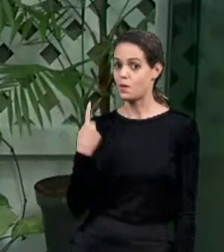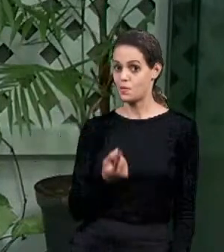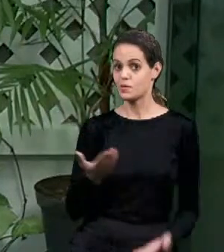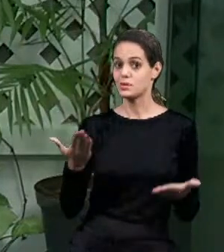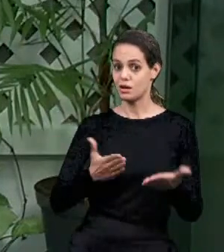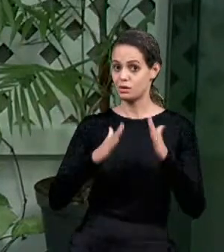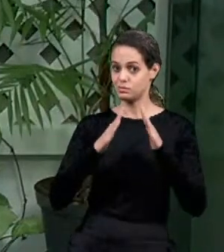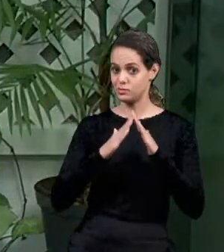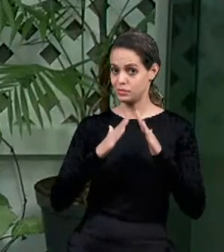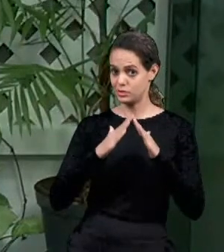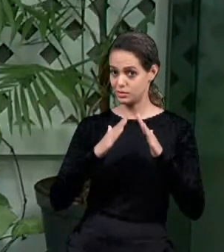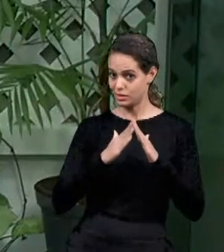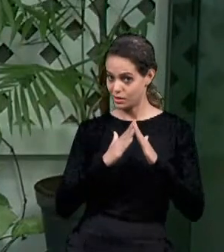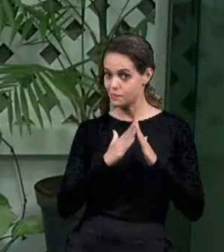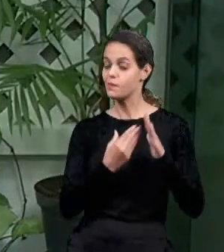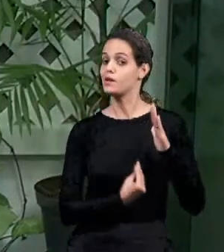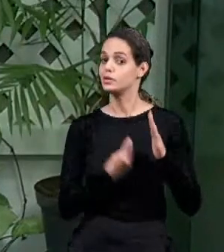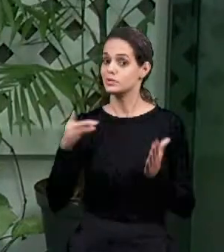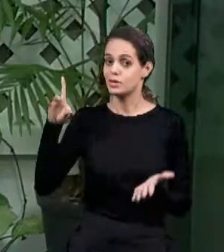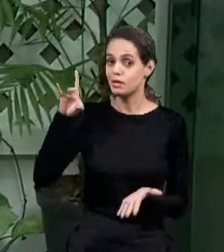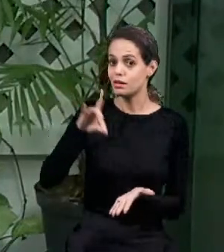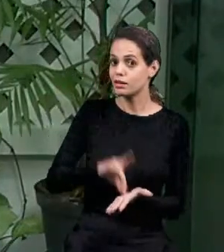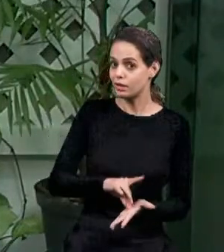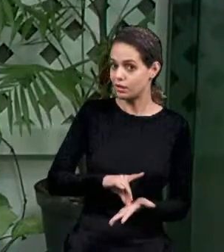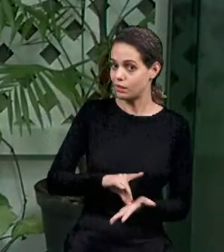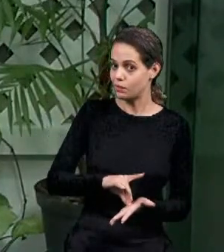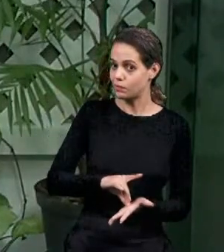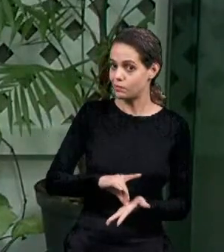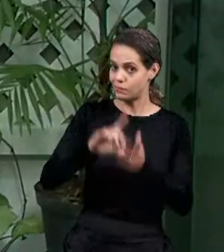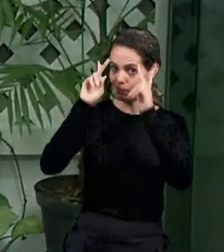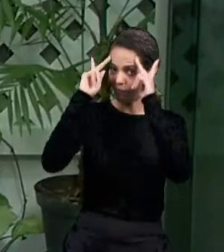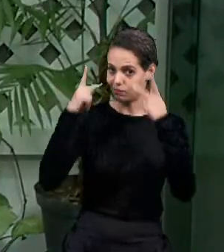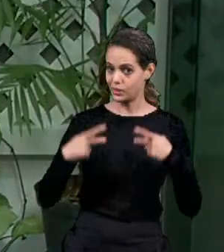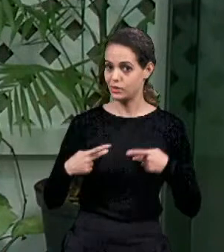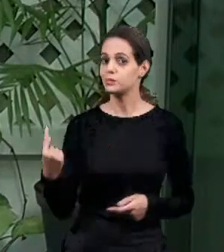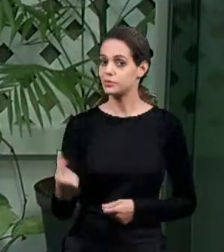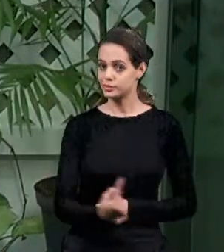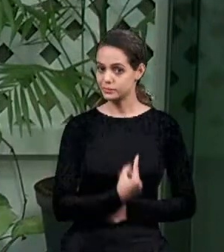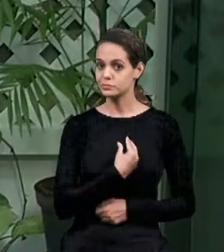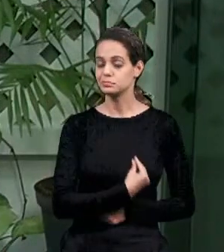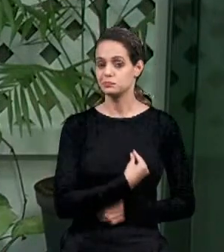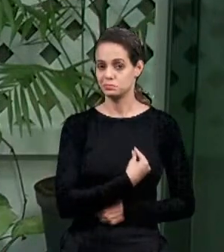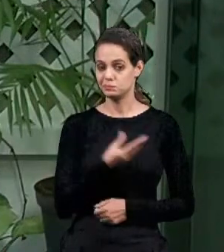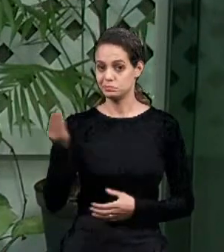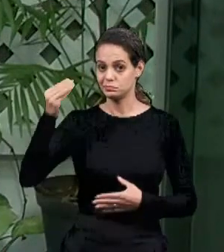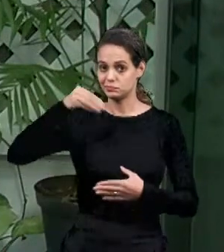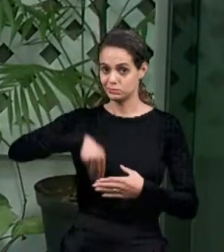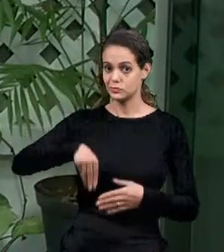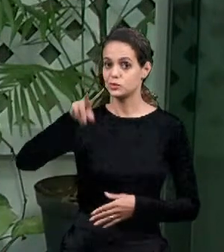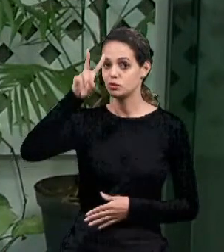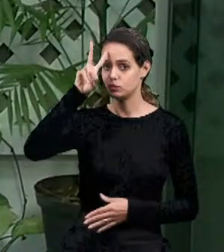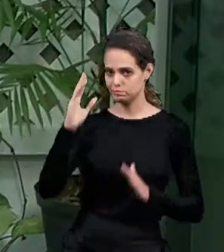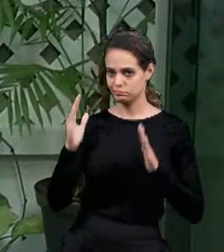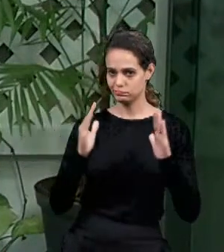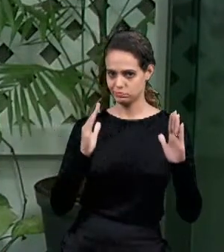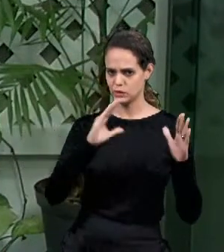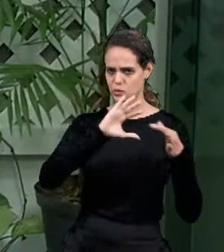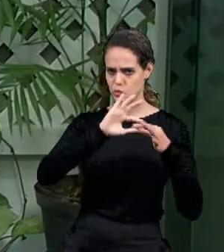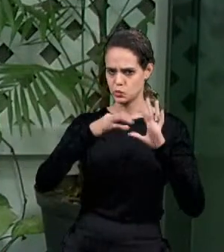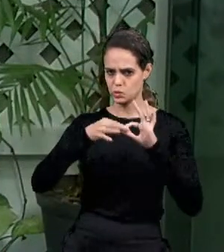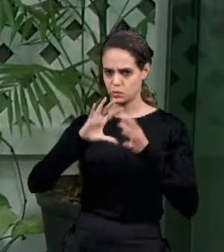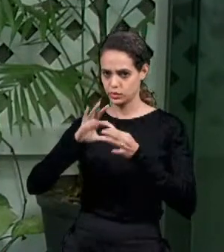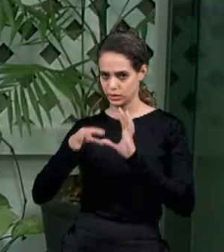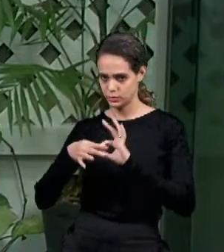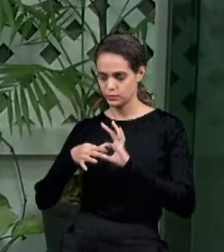é nela que nós existimos, a nossa vida está realmente dentro de uma história. Mas nós, às vezes, nos